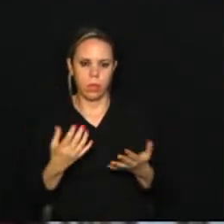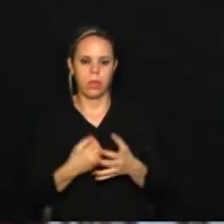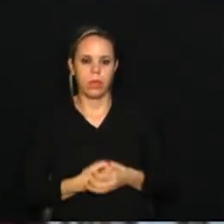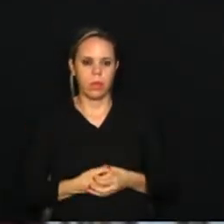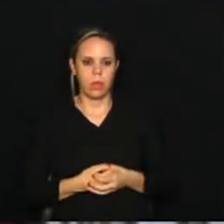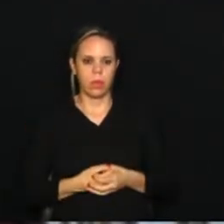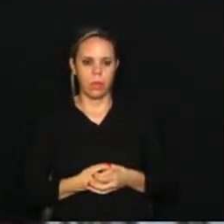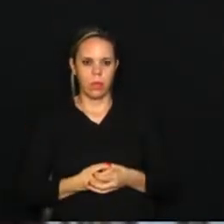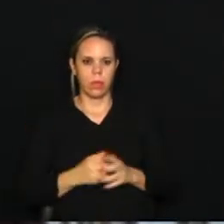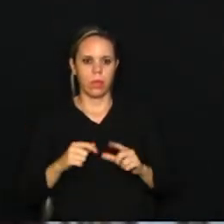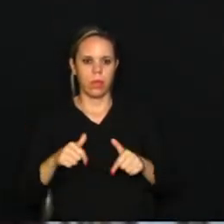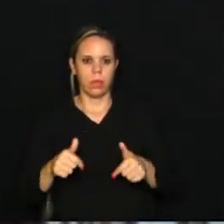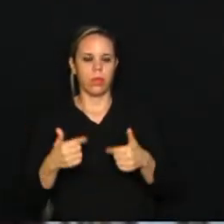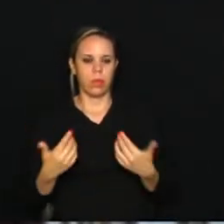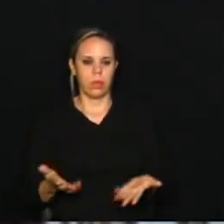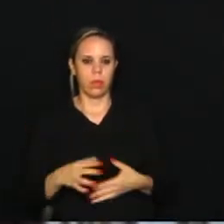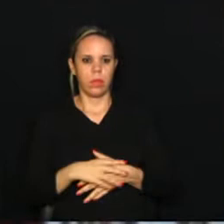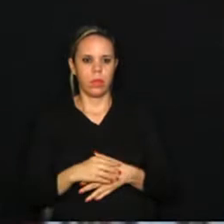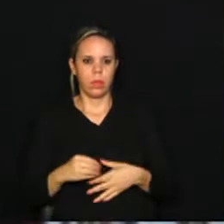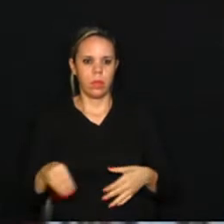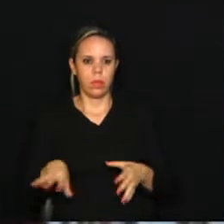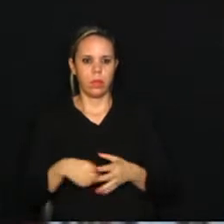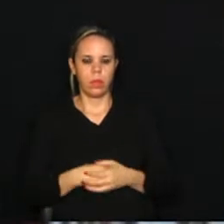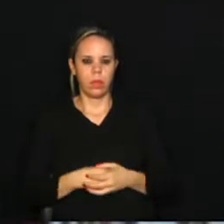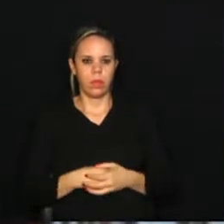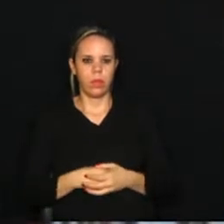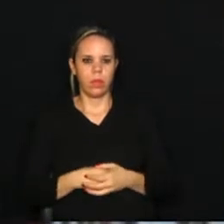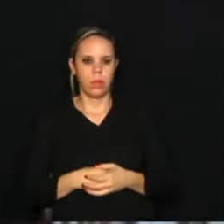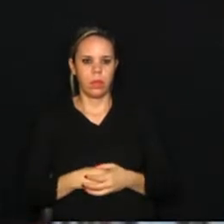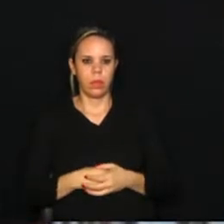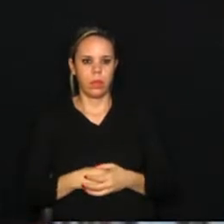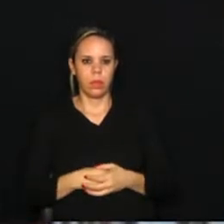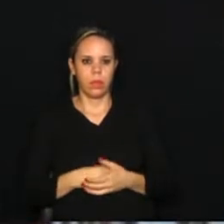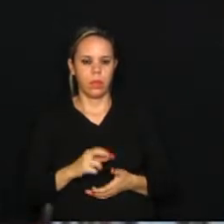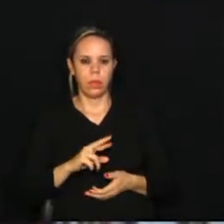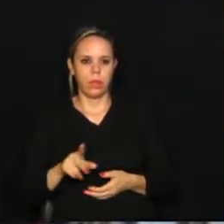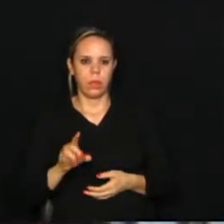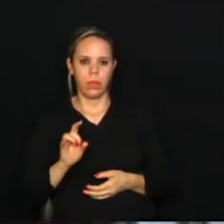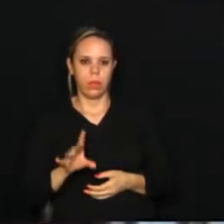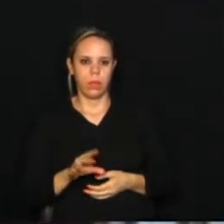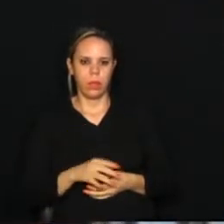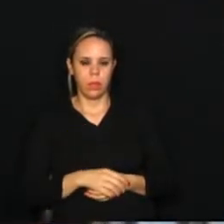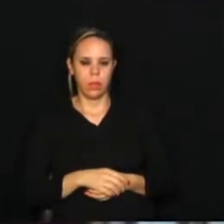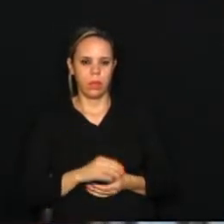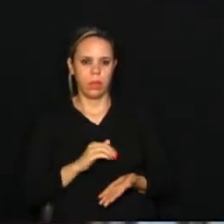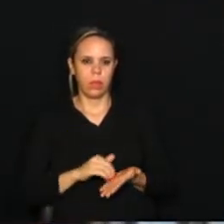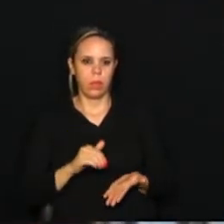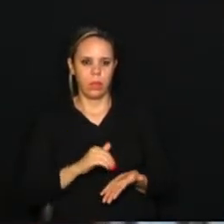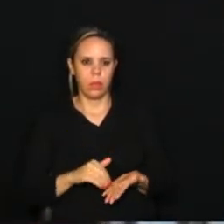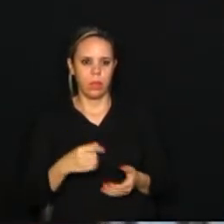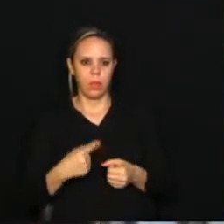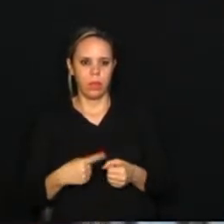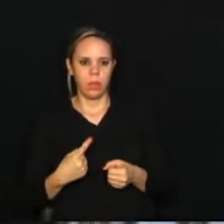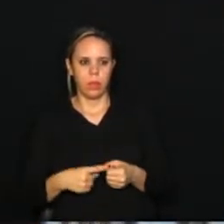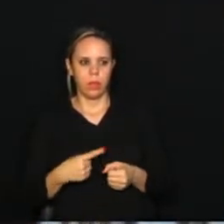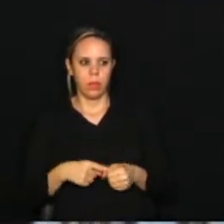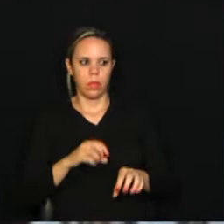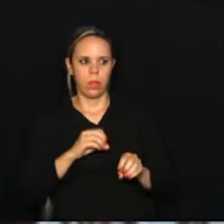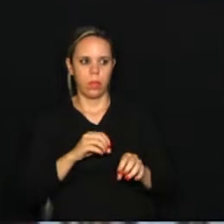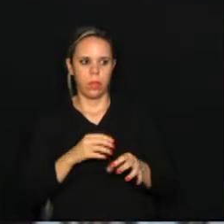que essa ação não foi apenas da Secretaria Municipal de